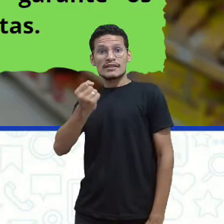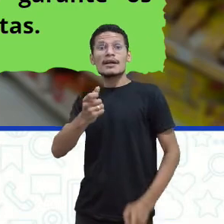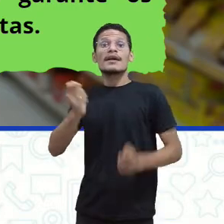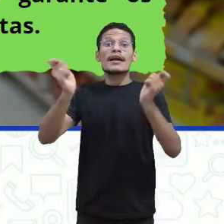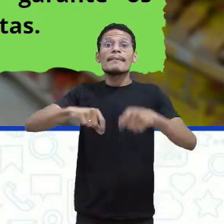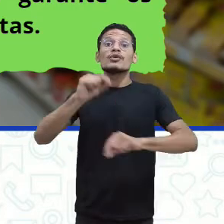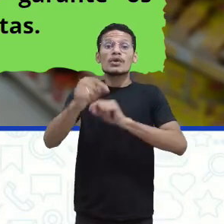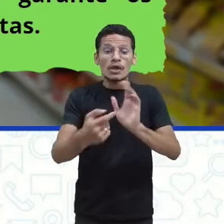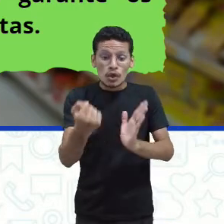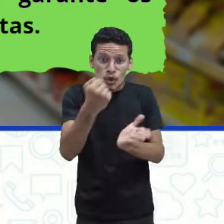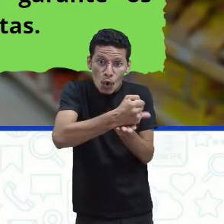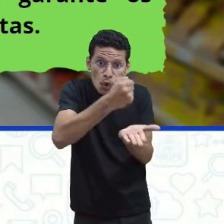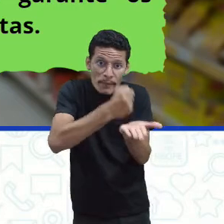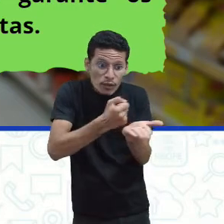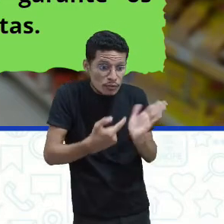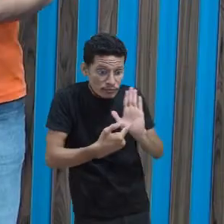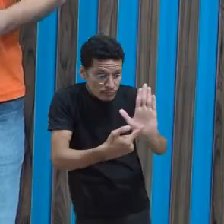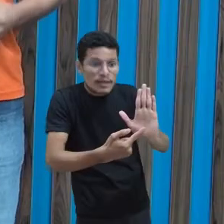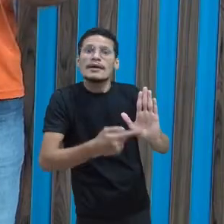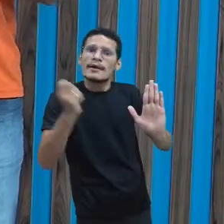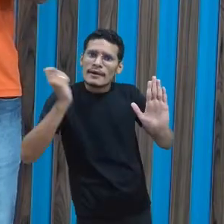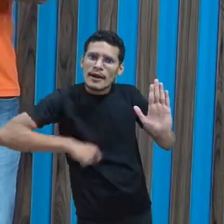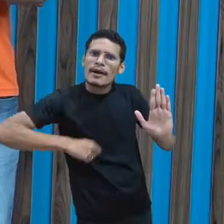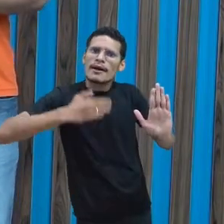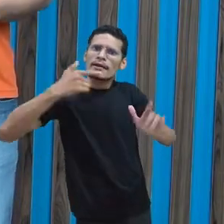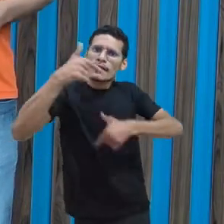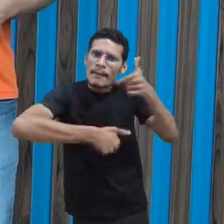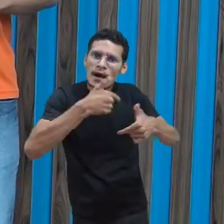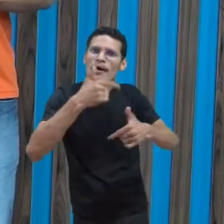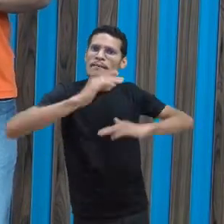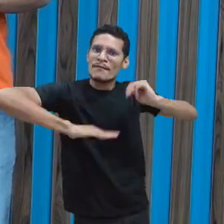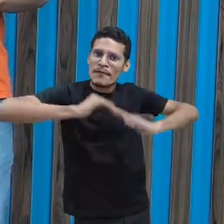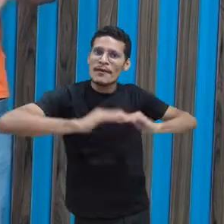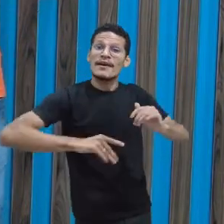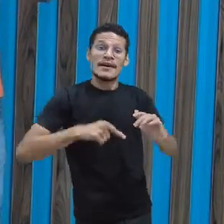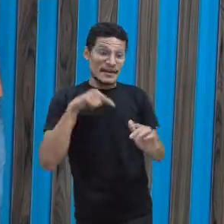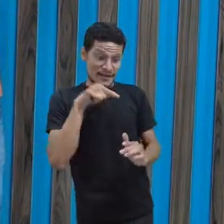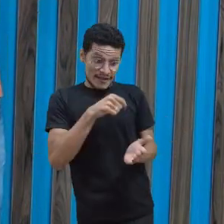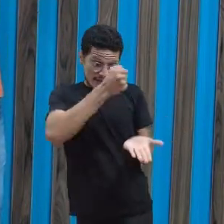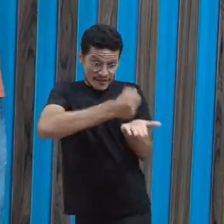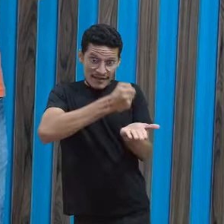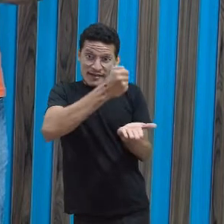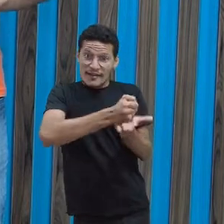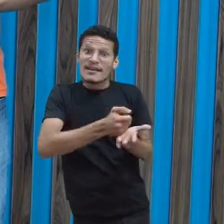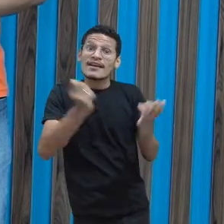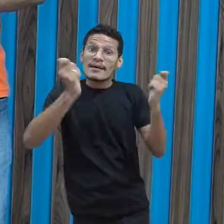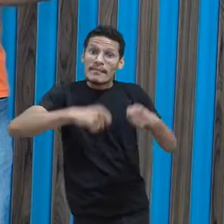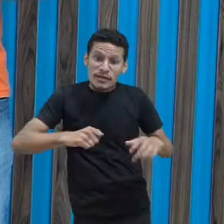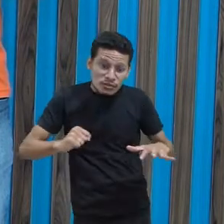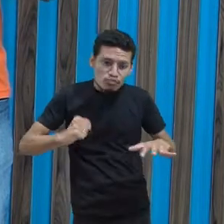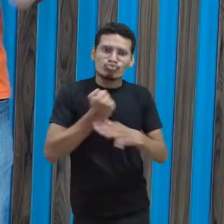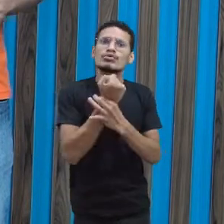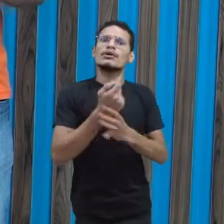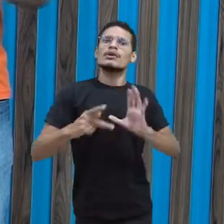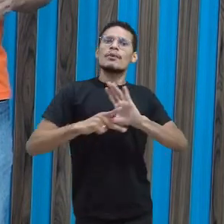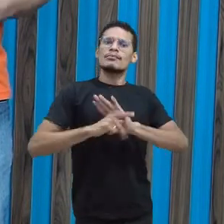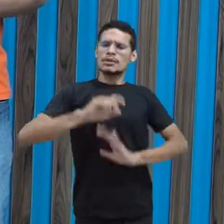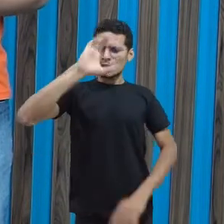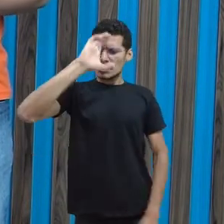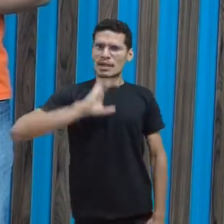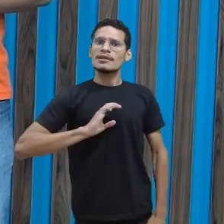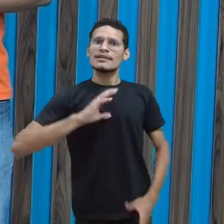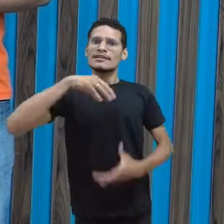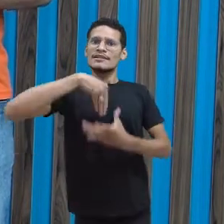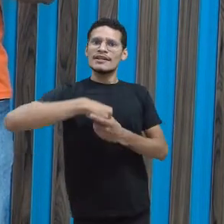do trabalhador. Era ela que garantia, né, uma cidadania da era Vargas, né, essa cidadania dentro